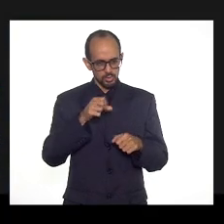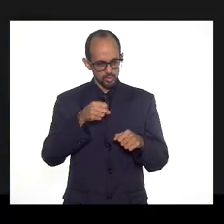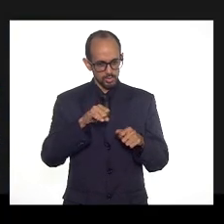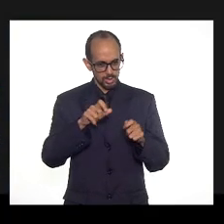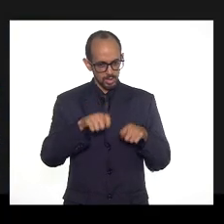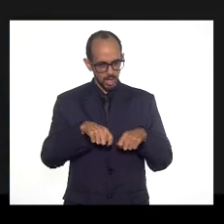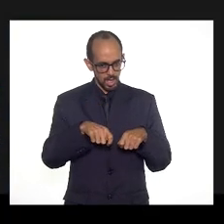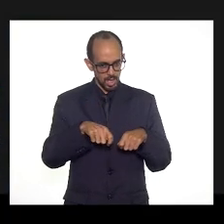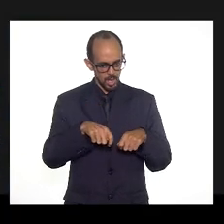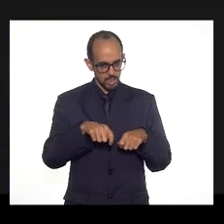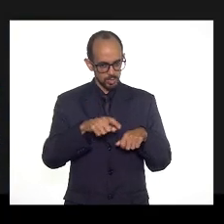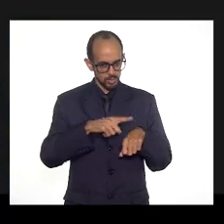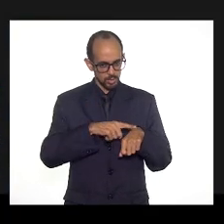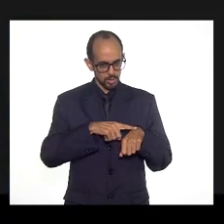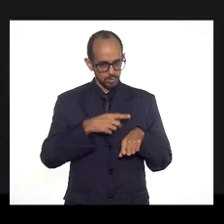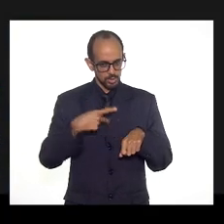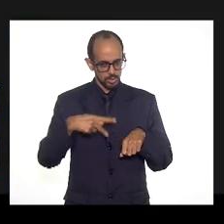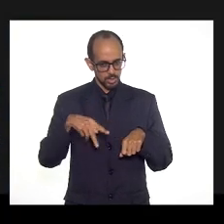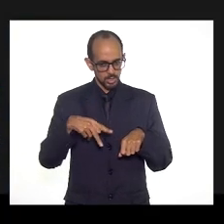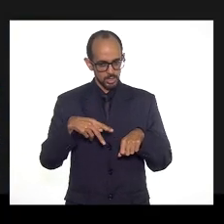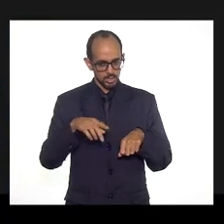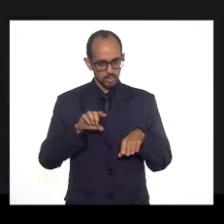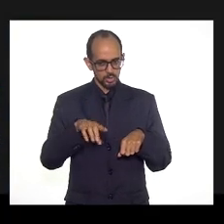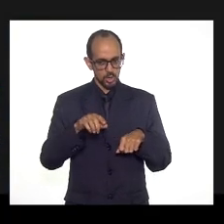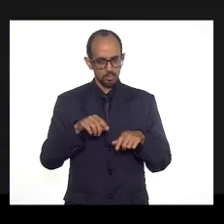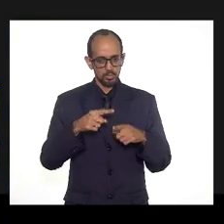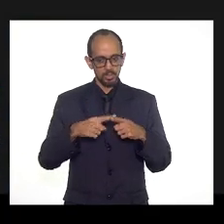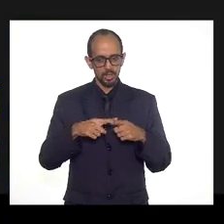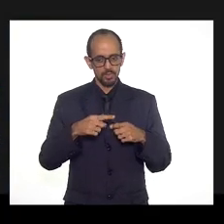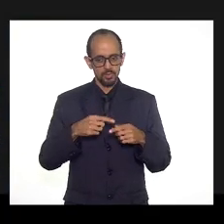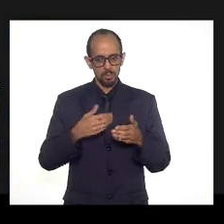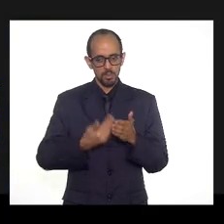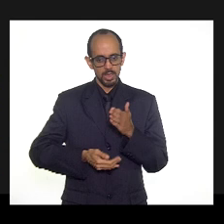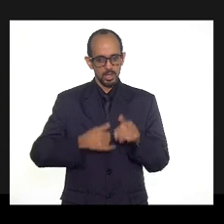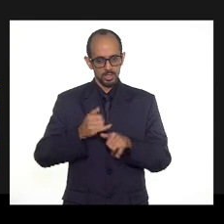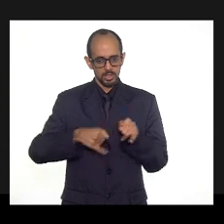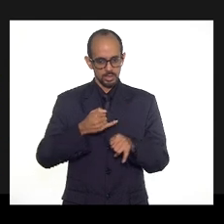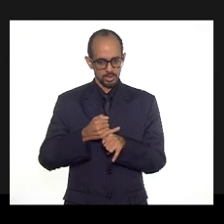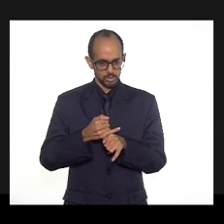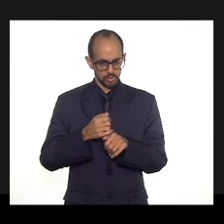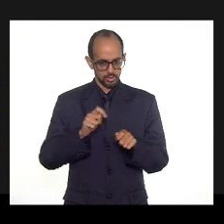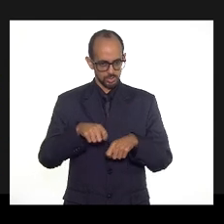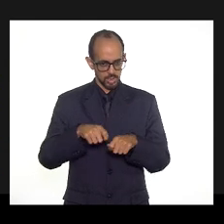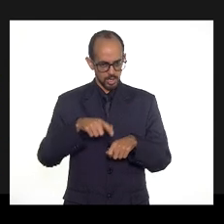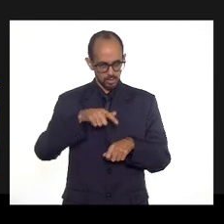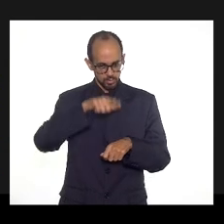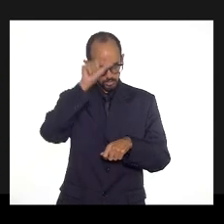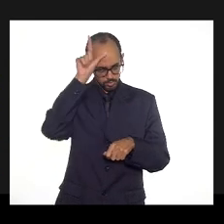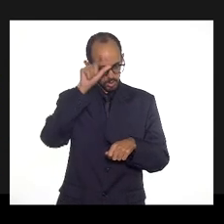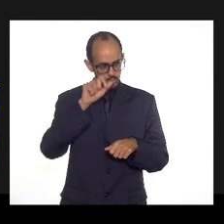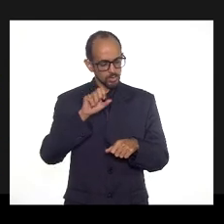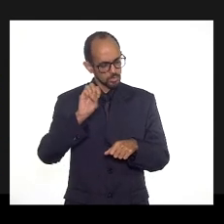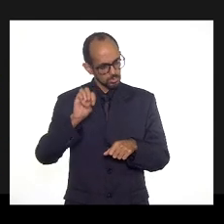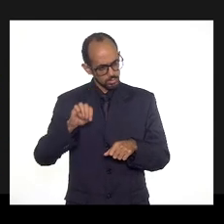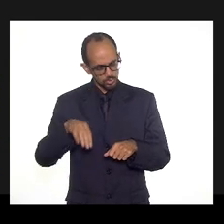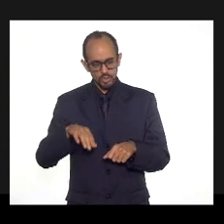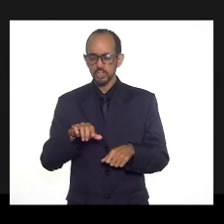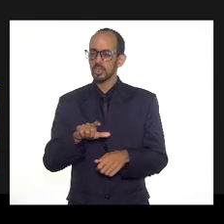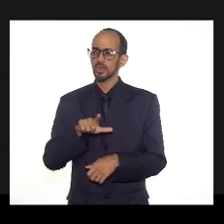pudesse. Para não poder, senão eu vou perder, vai cair aqui a internet, aí já era. É possível, Luiz Paulo? Claro,